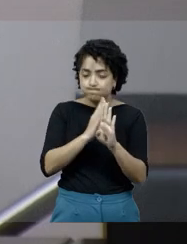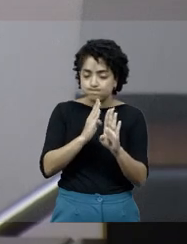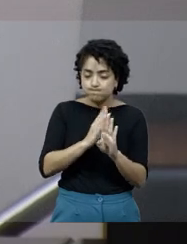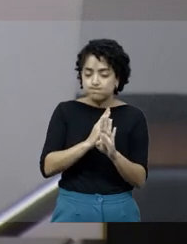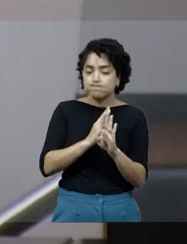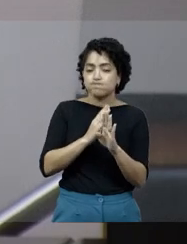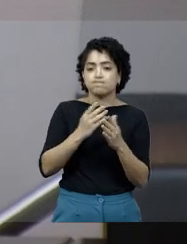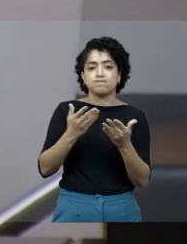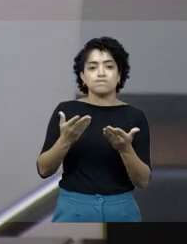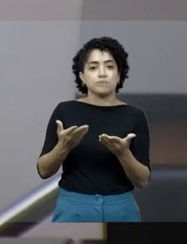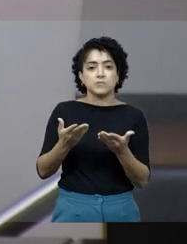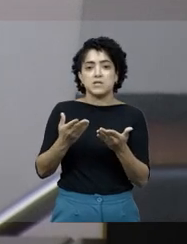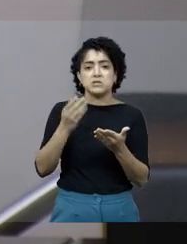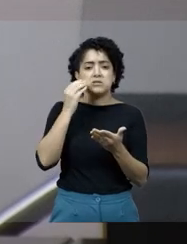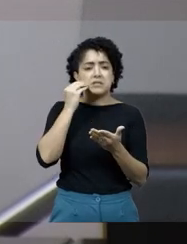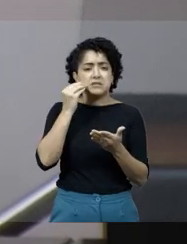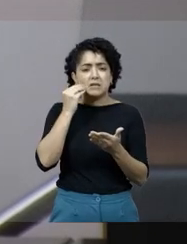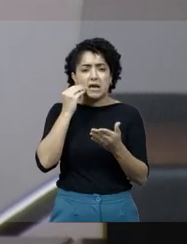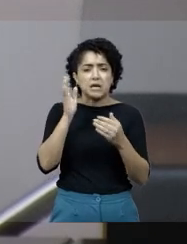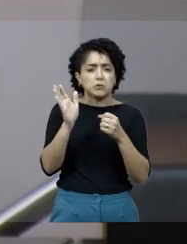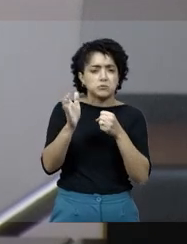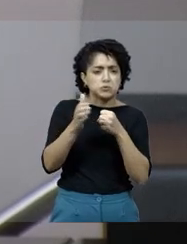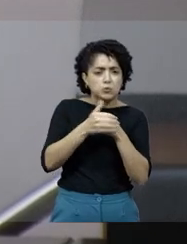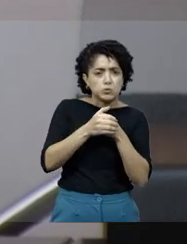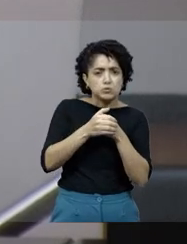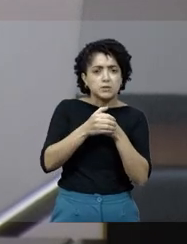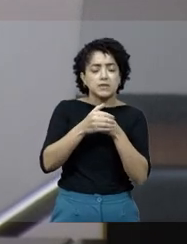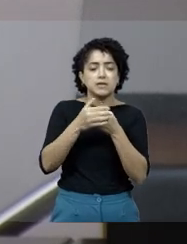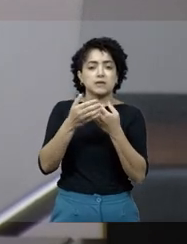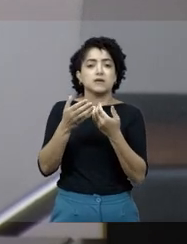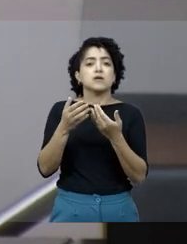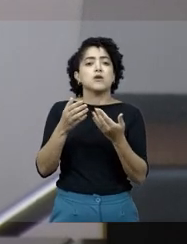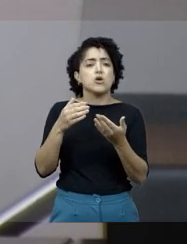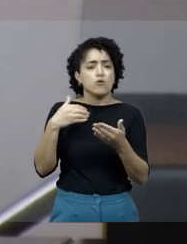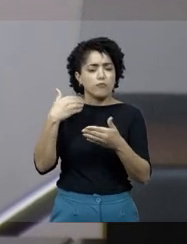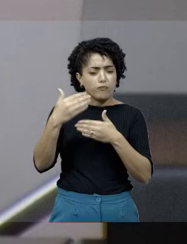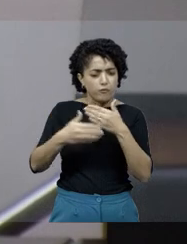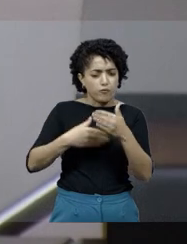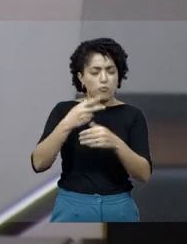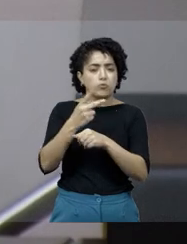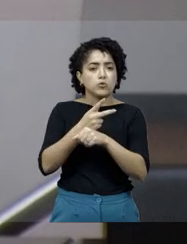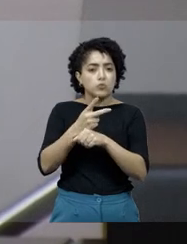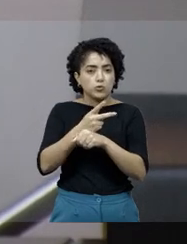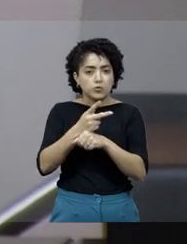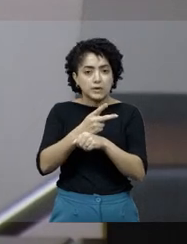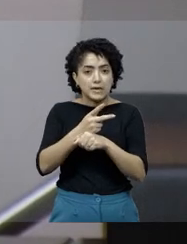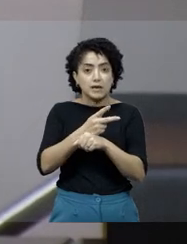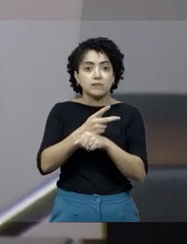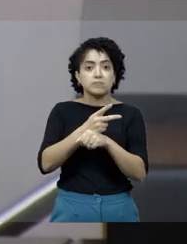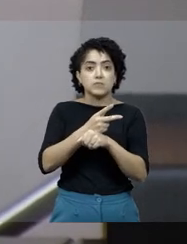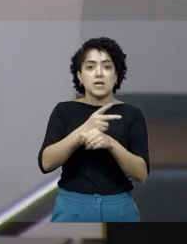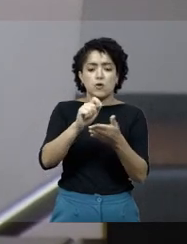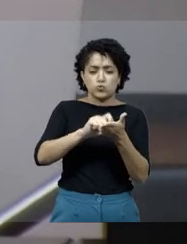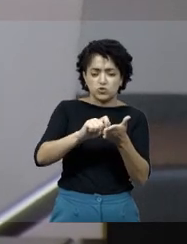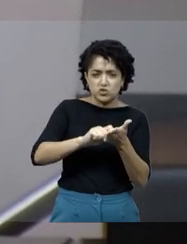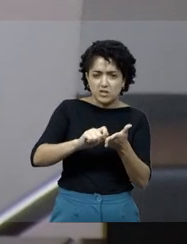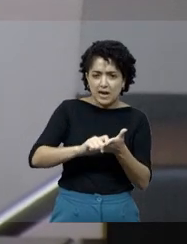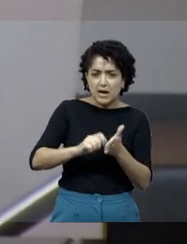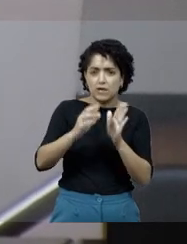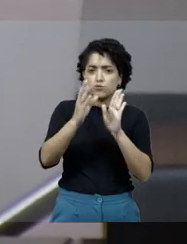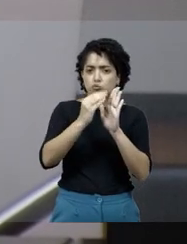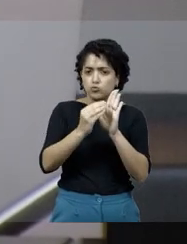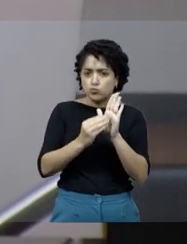adianta tentarem esconder, porque eu vou até o fim. O diário de bordo dos aviões, das